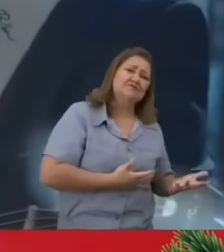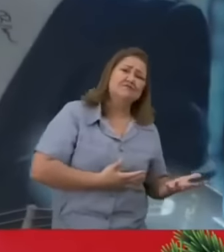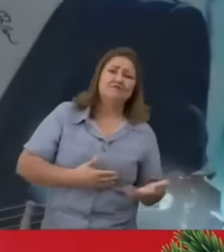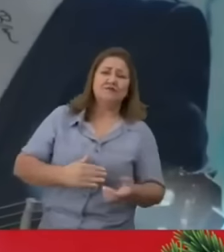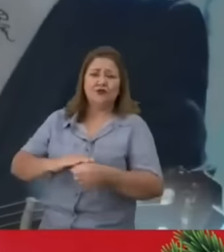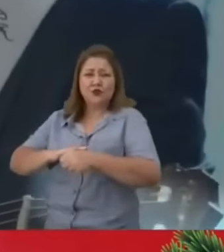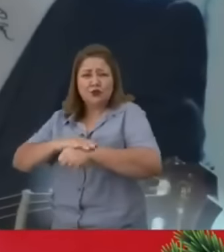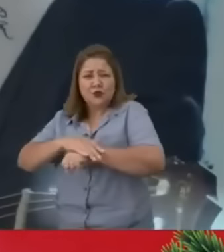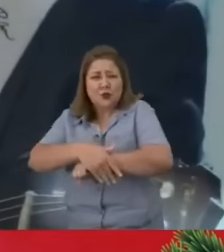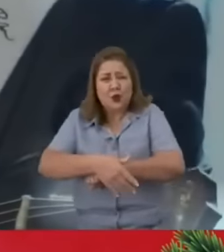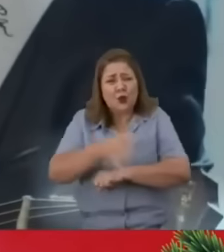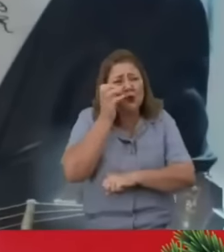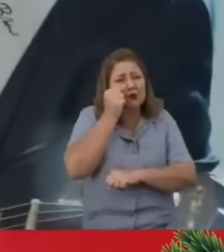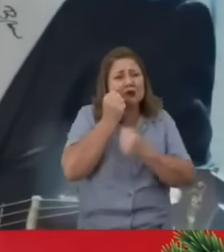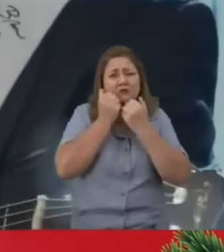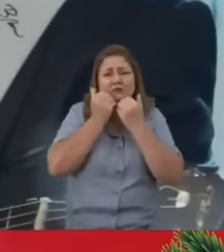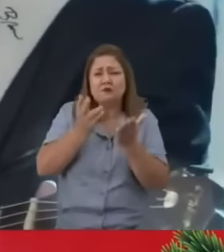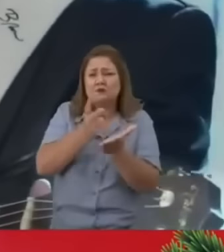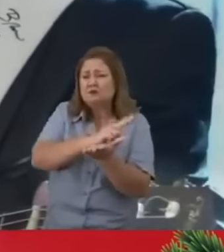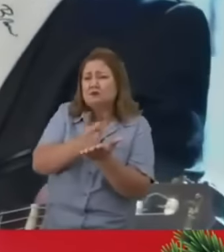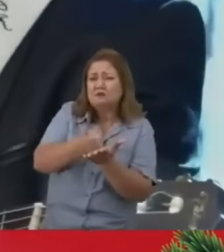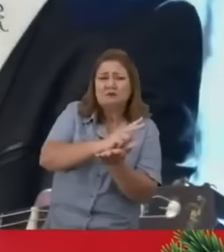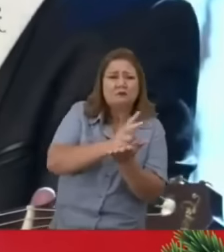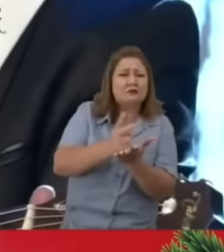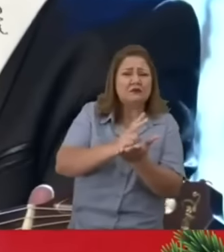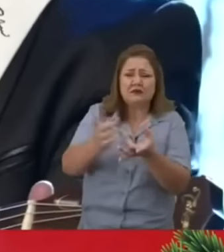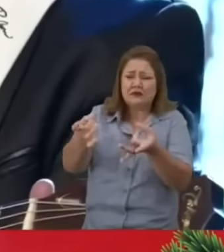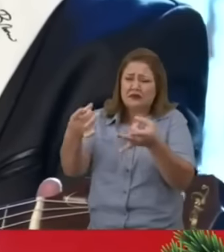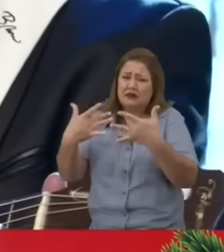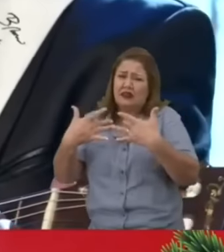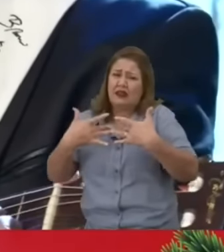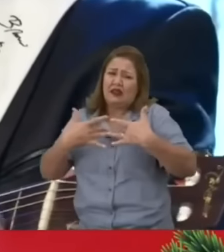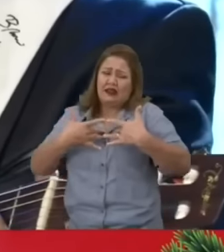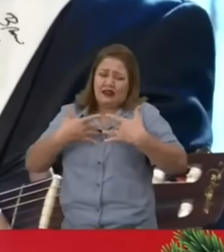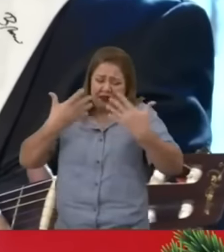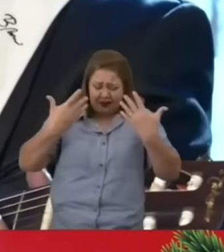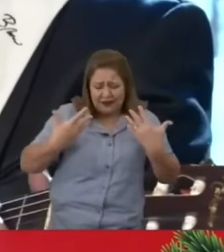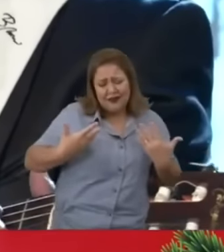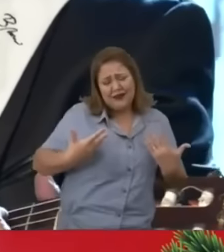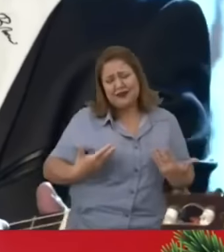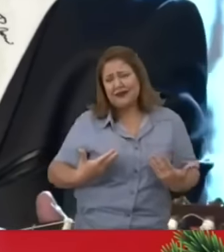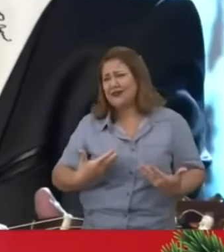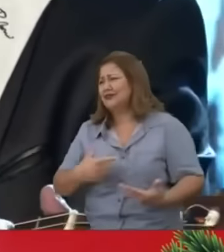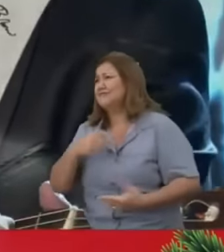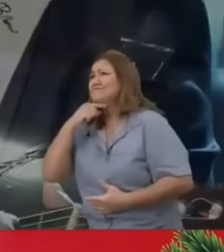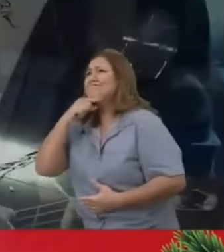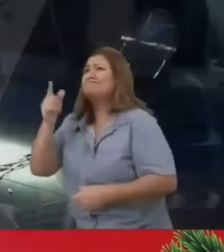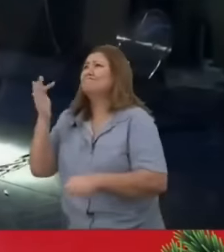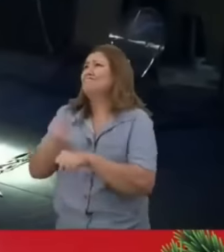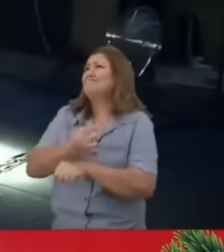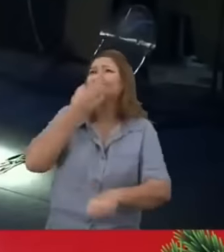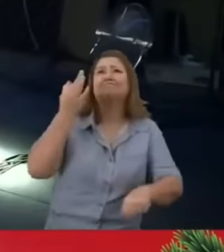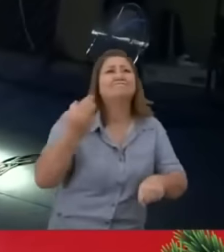noite sem sono, o abandono, eu não aguento.